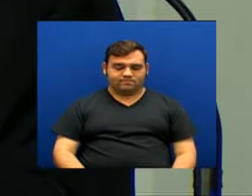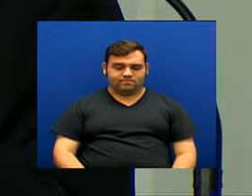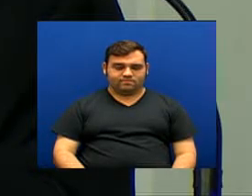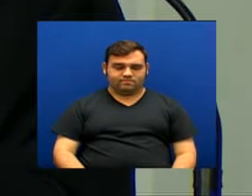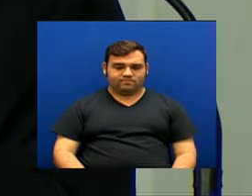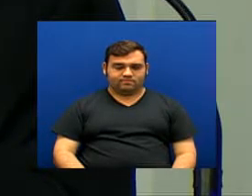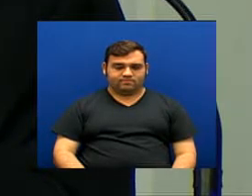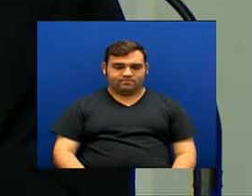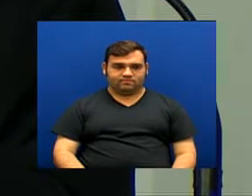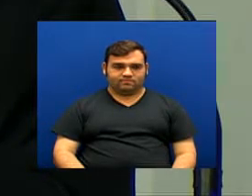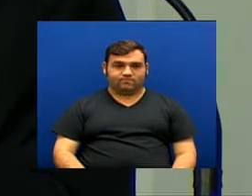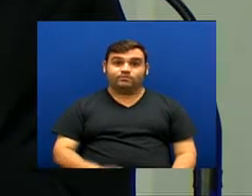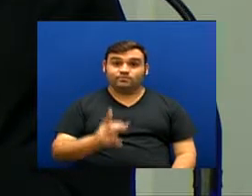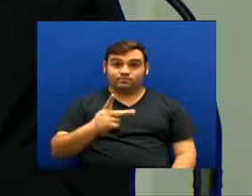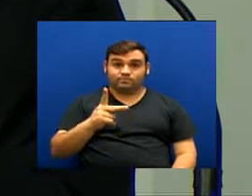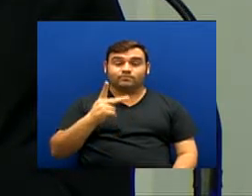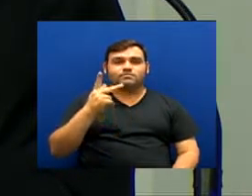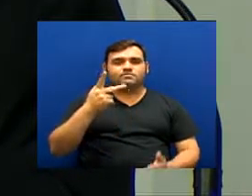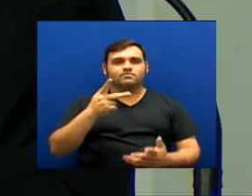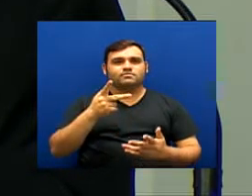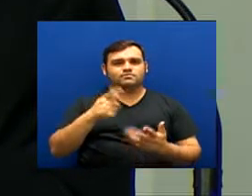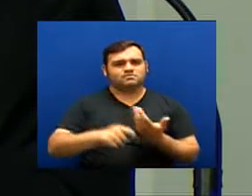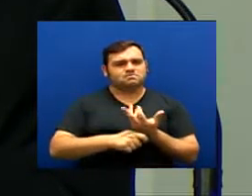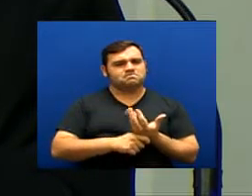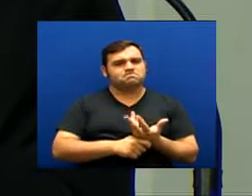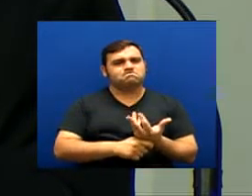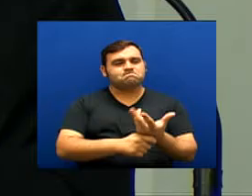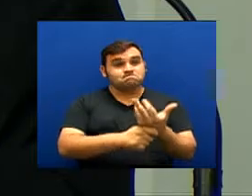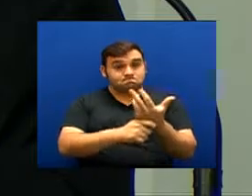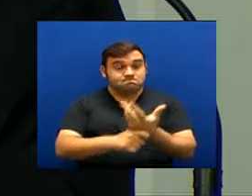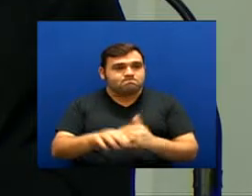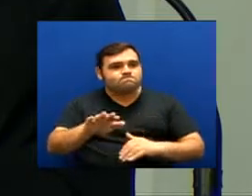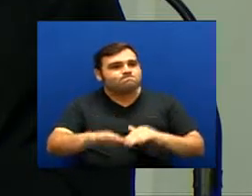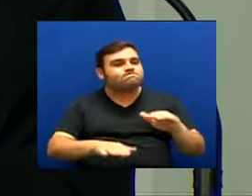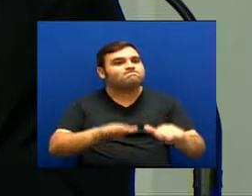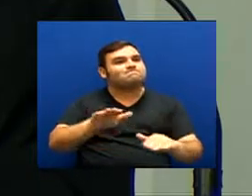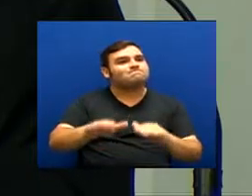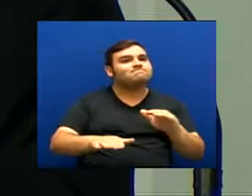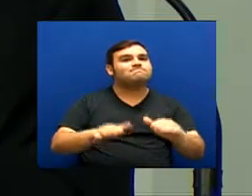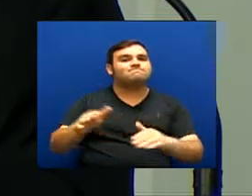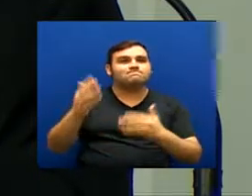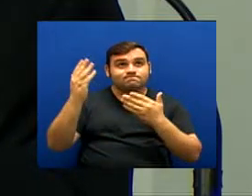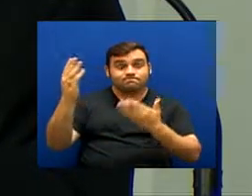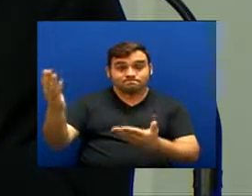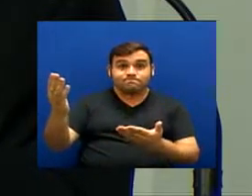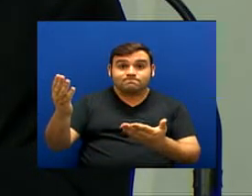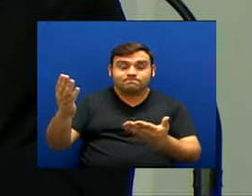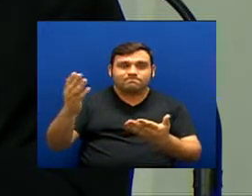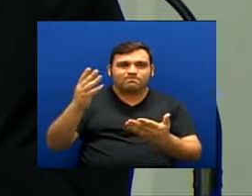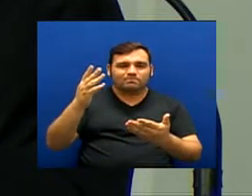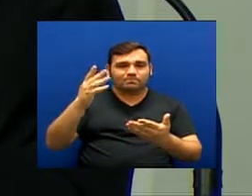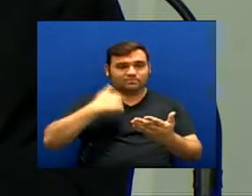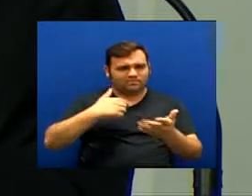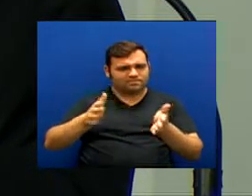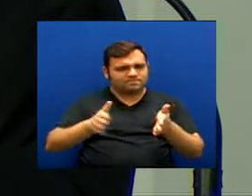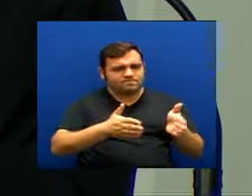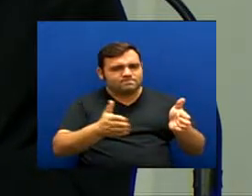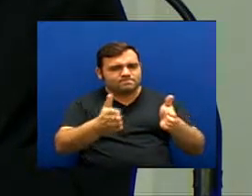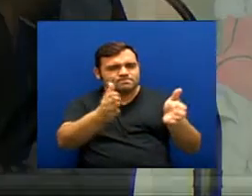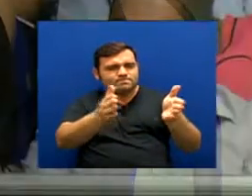os menores para terem também uma vida digna. Saúdo a todos vocês que estão aqui, é